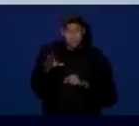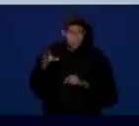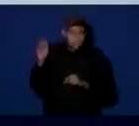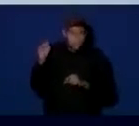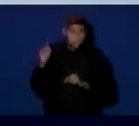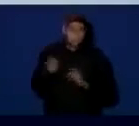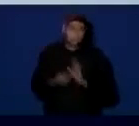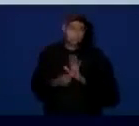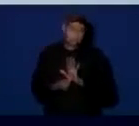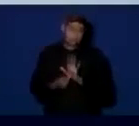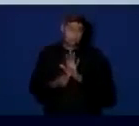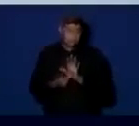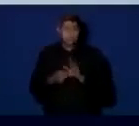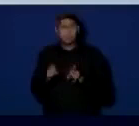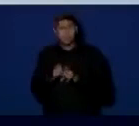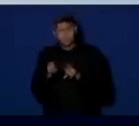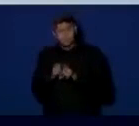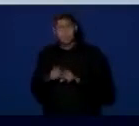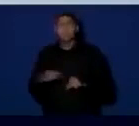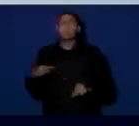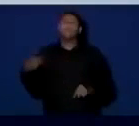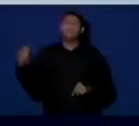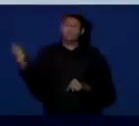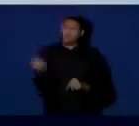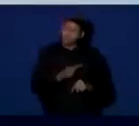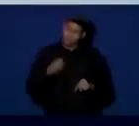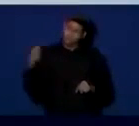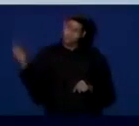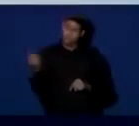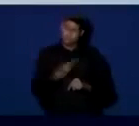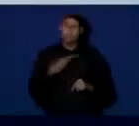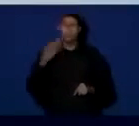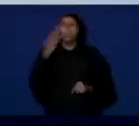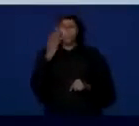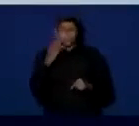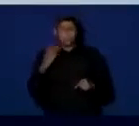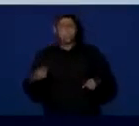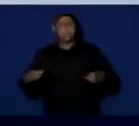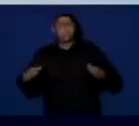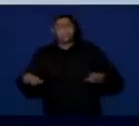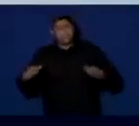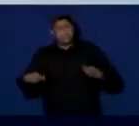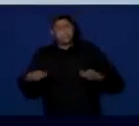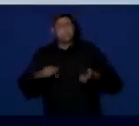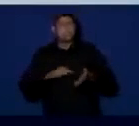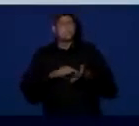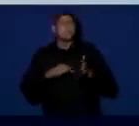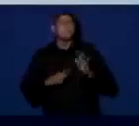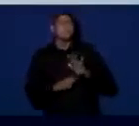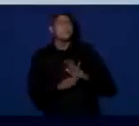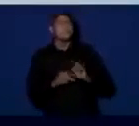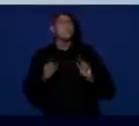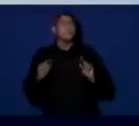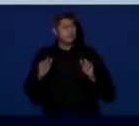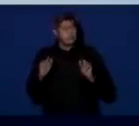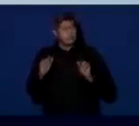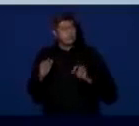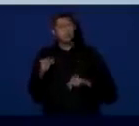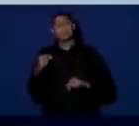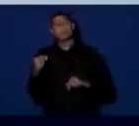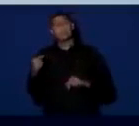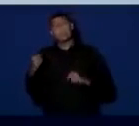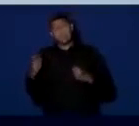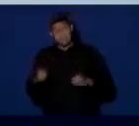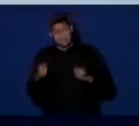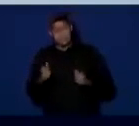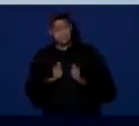sua apresentação, quanto nós achamos que deveria ser necessário, ou seja, é muito provável que a gente tenha